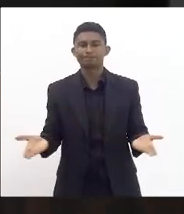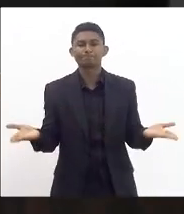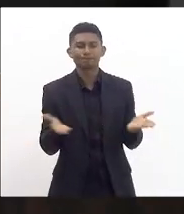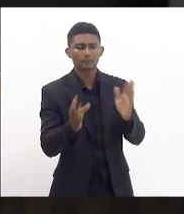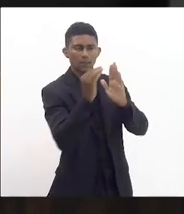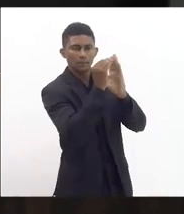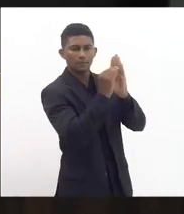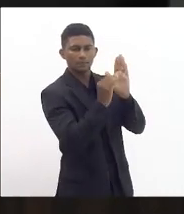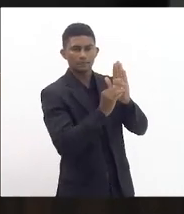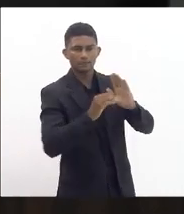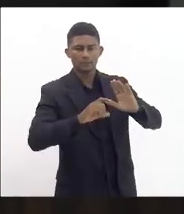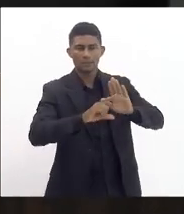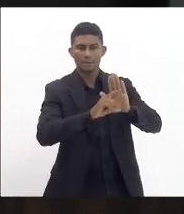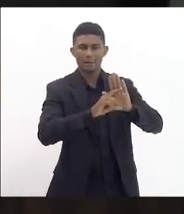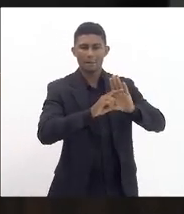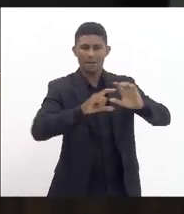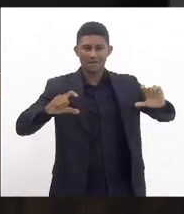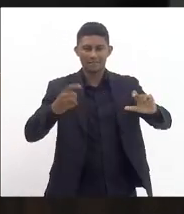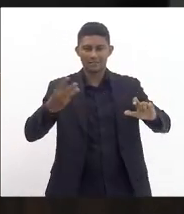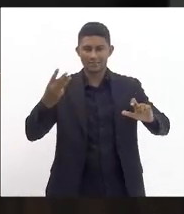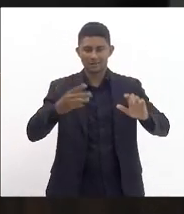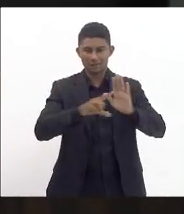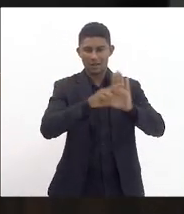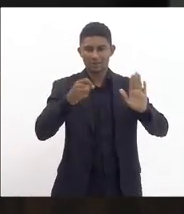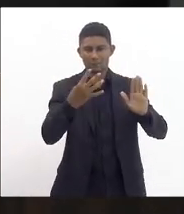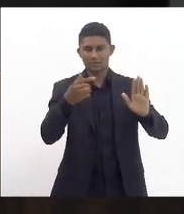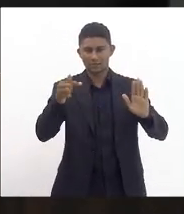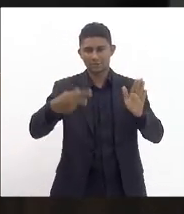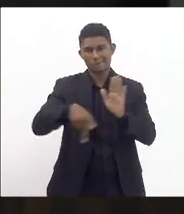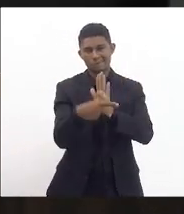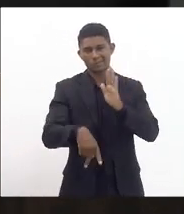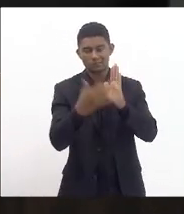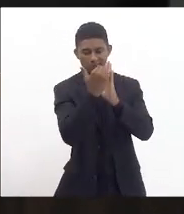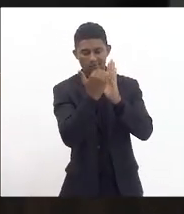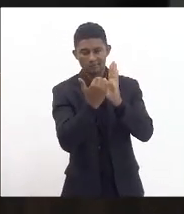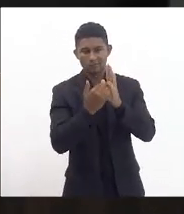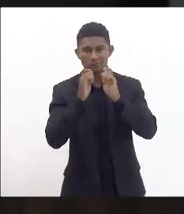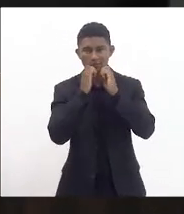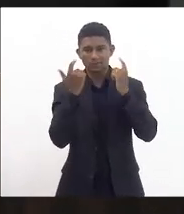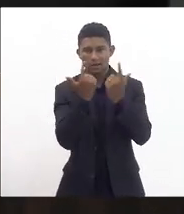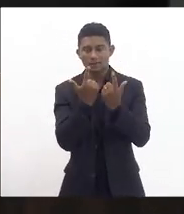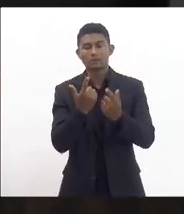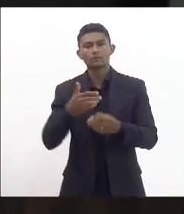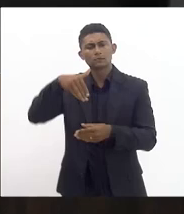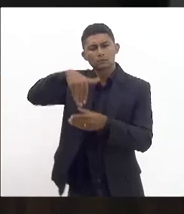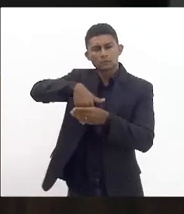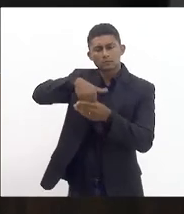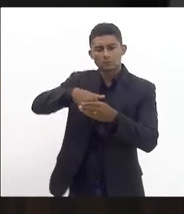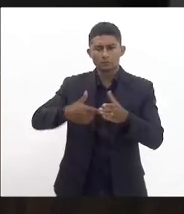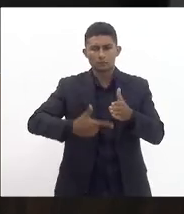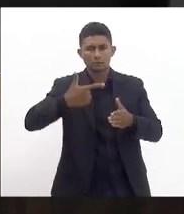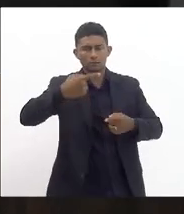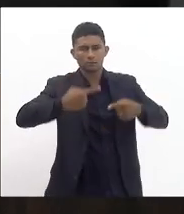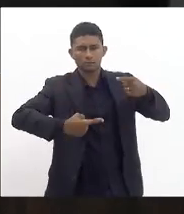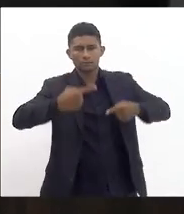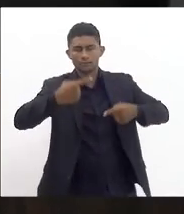com o parágrafo 3º do artigo 47 do Regimento Interno, em tramitação ordinária, em votação, em segunda discussão,